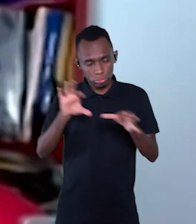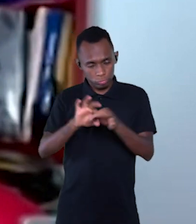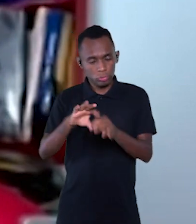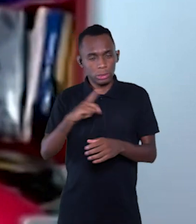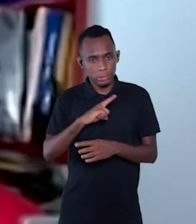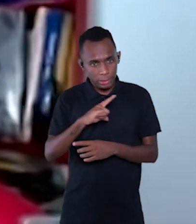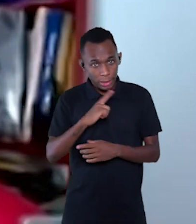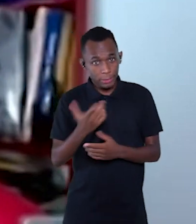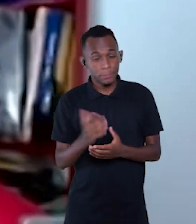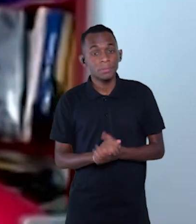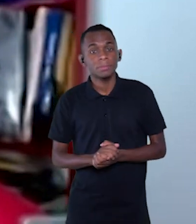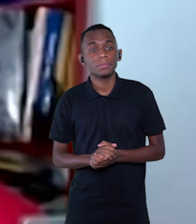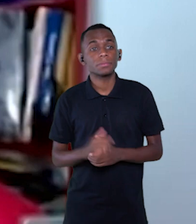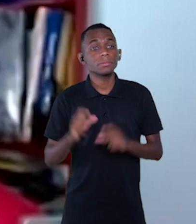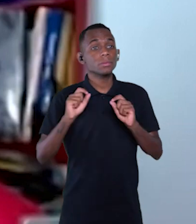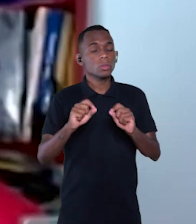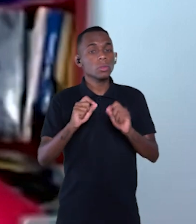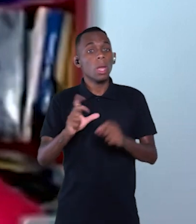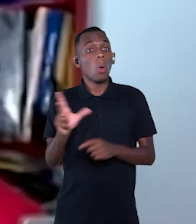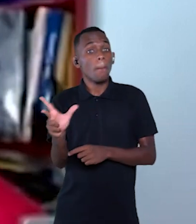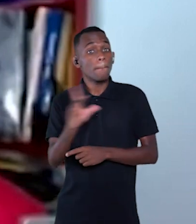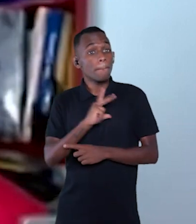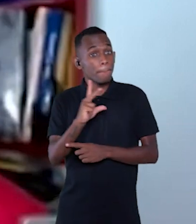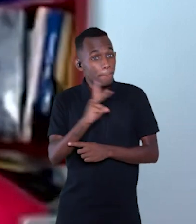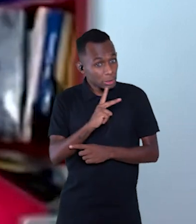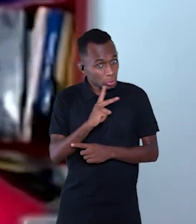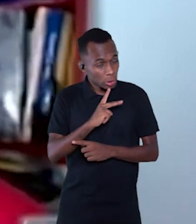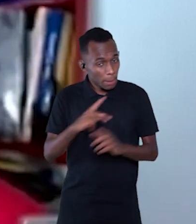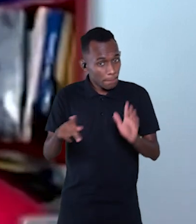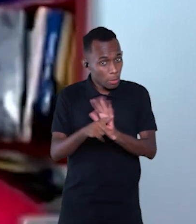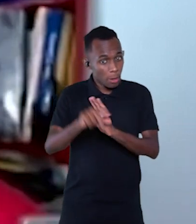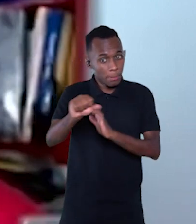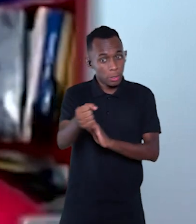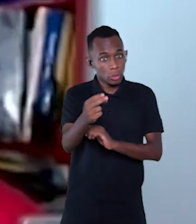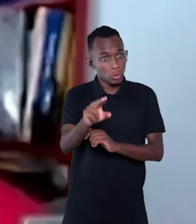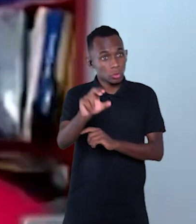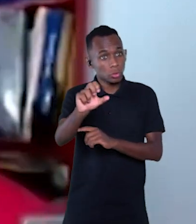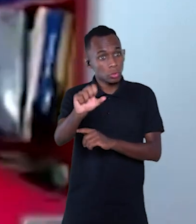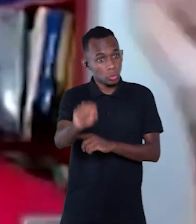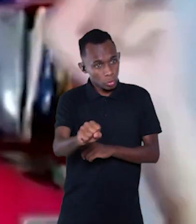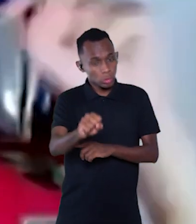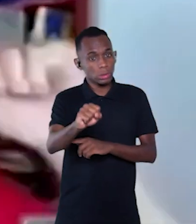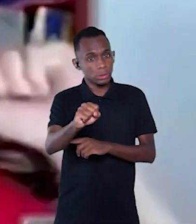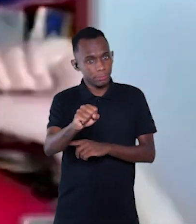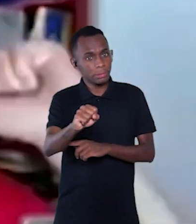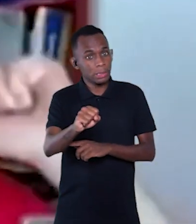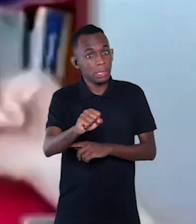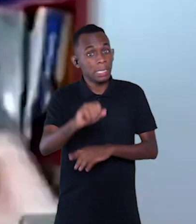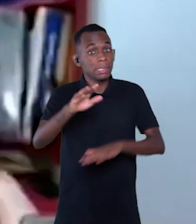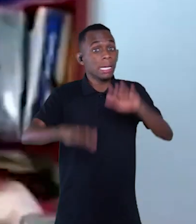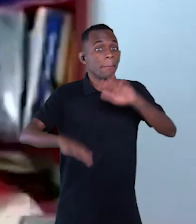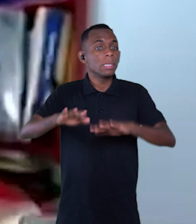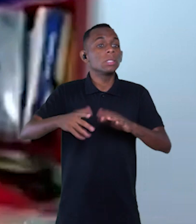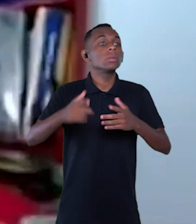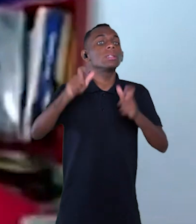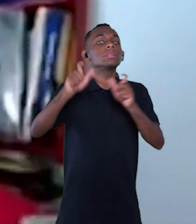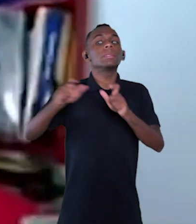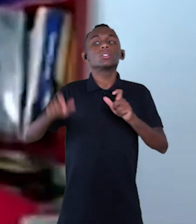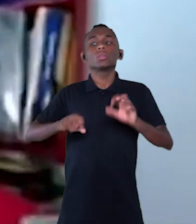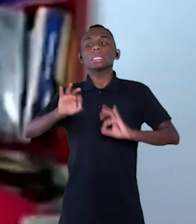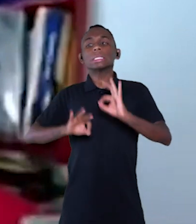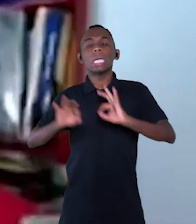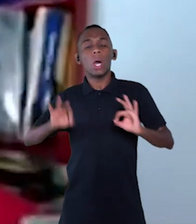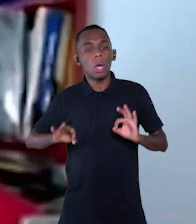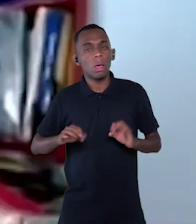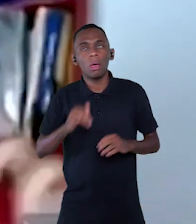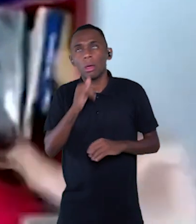nessa pergunta que você me fez, é a privatização do SUS a partir da privatização da sua gestão. Então, a gente não